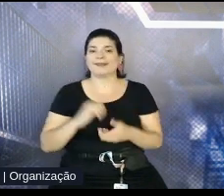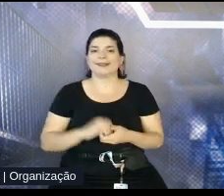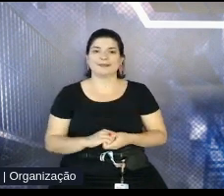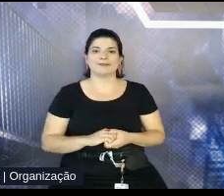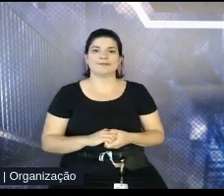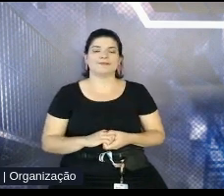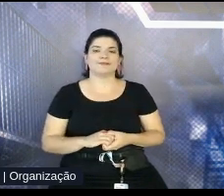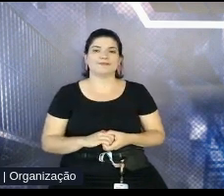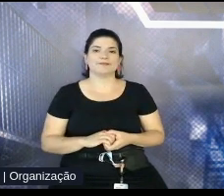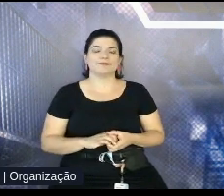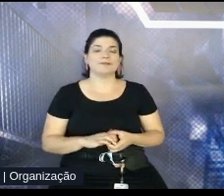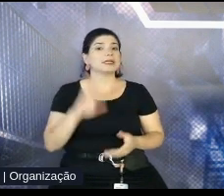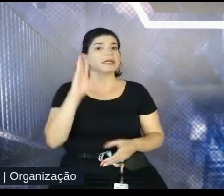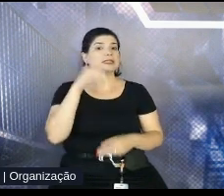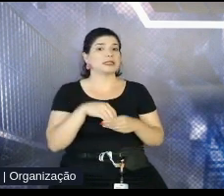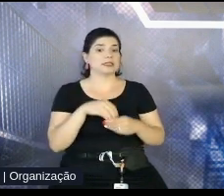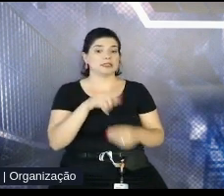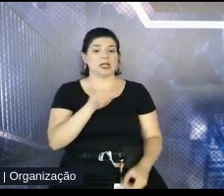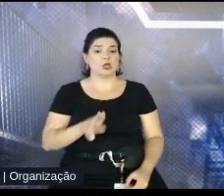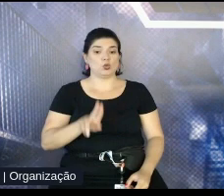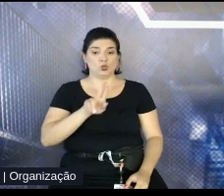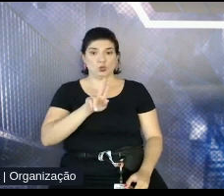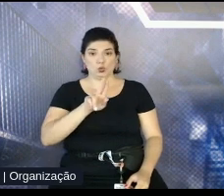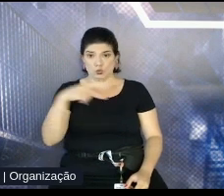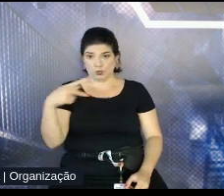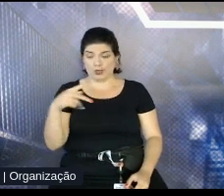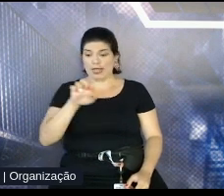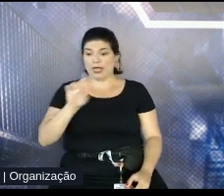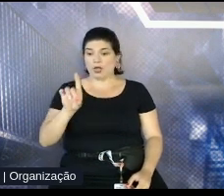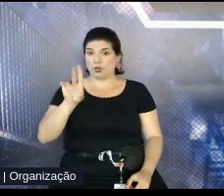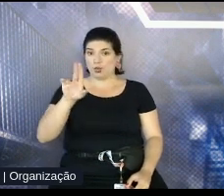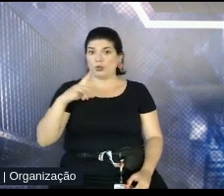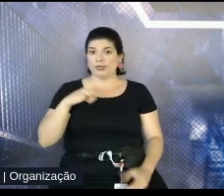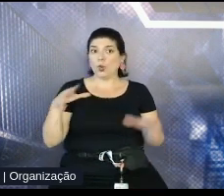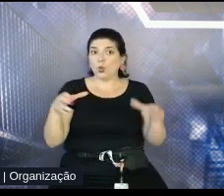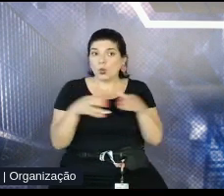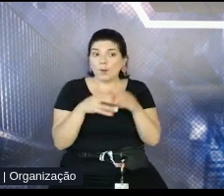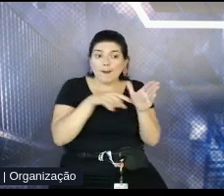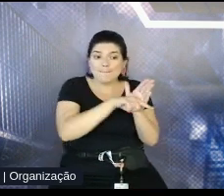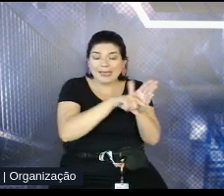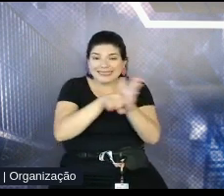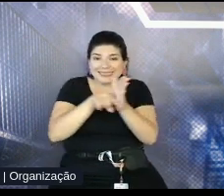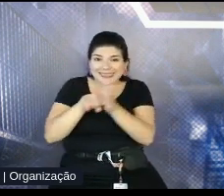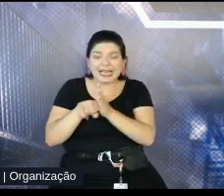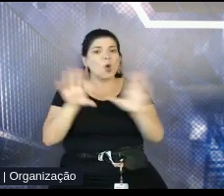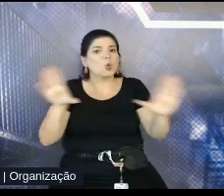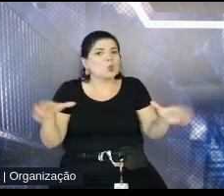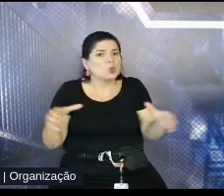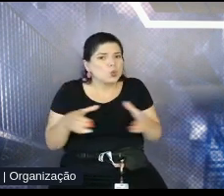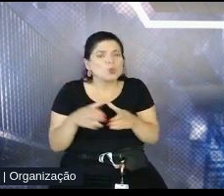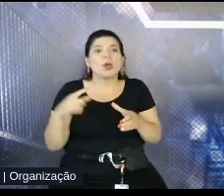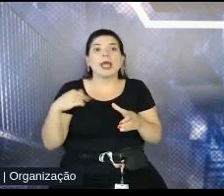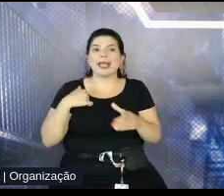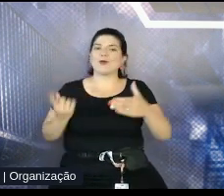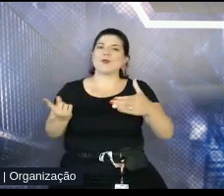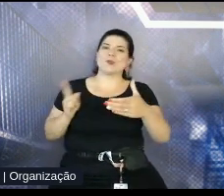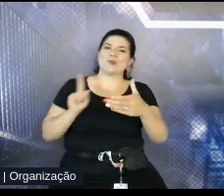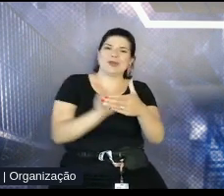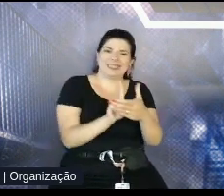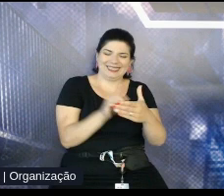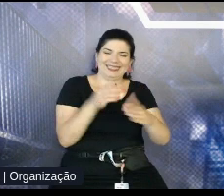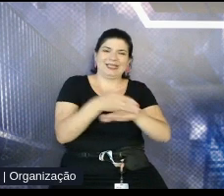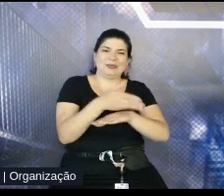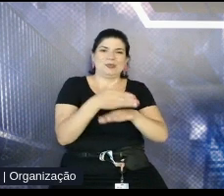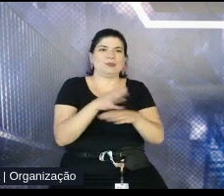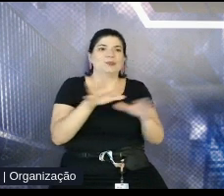E dentro da ZUP Edu, nós temos um time de pesquisa desse a qual eu faço parte, né? Esse